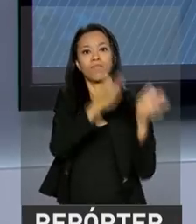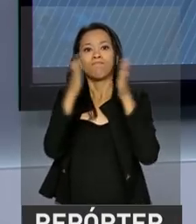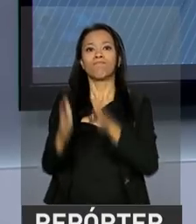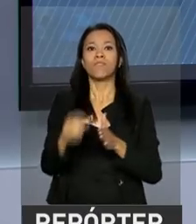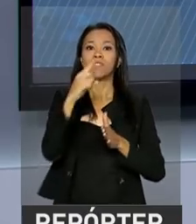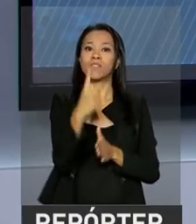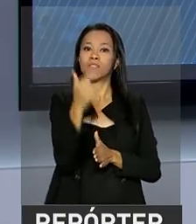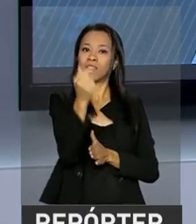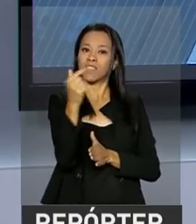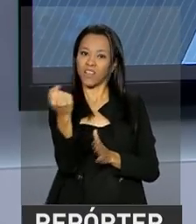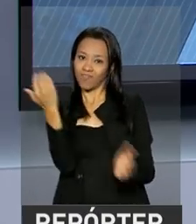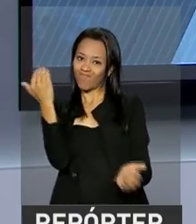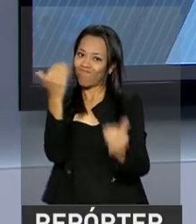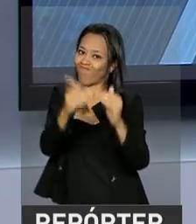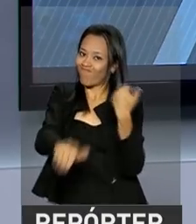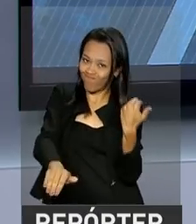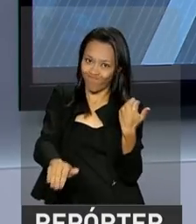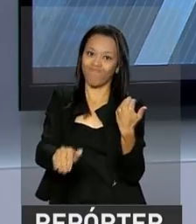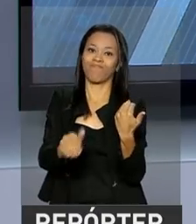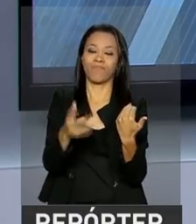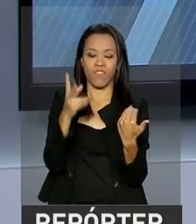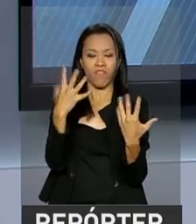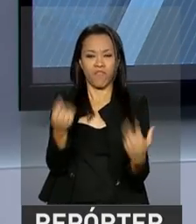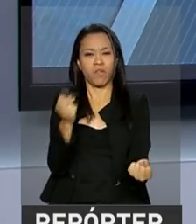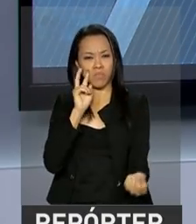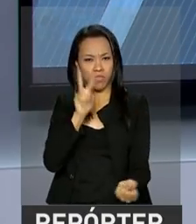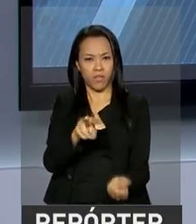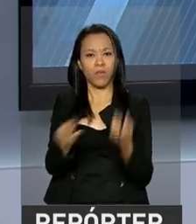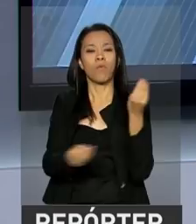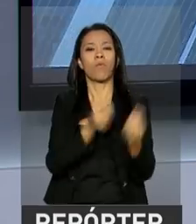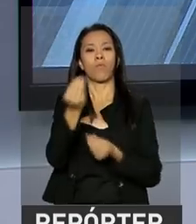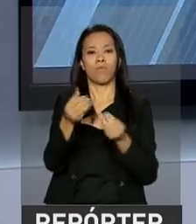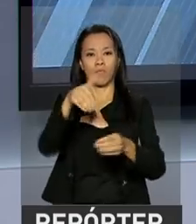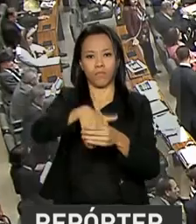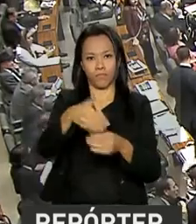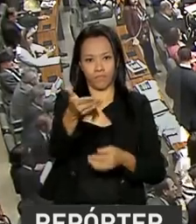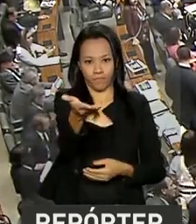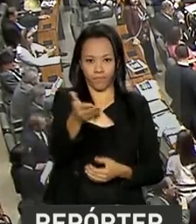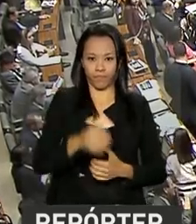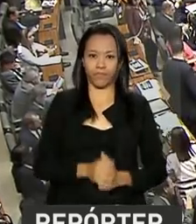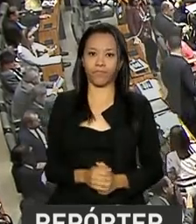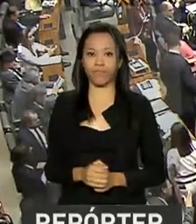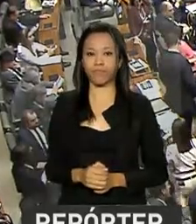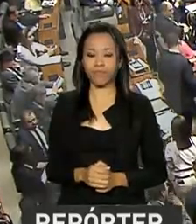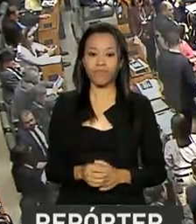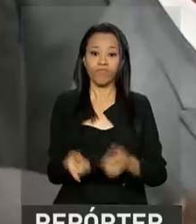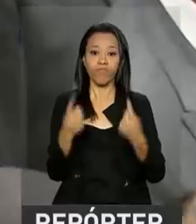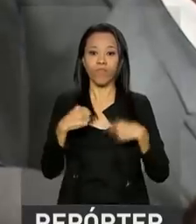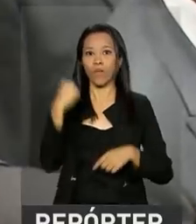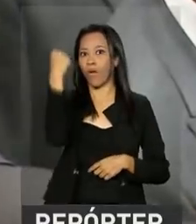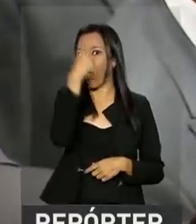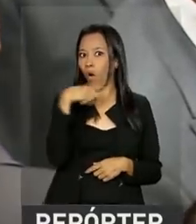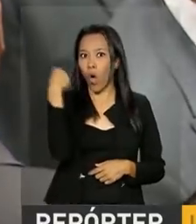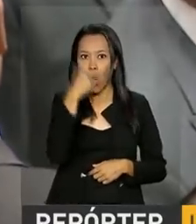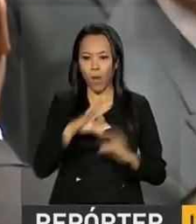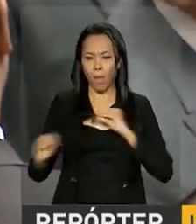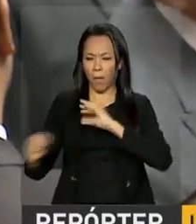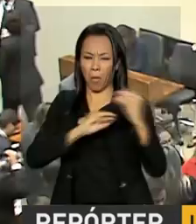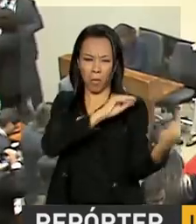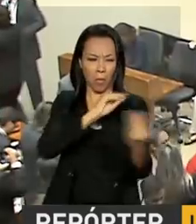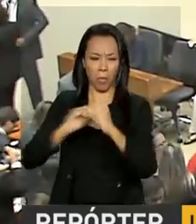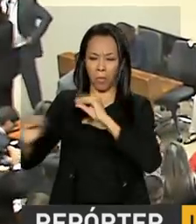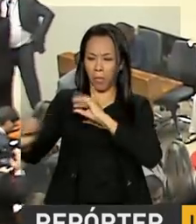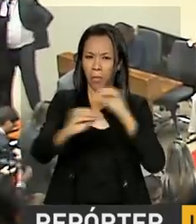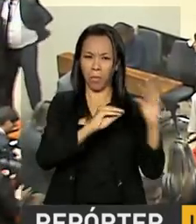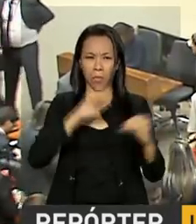contra vamos ver como foi na reportagem de paulo la sálvia foram horas de discussão na câmara